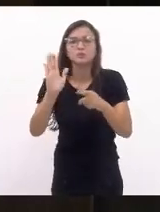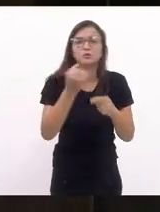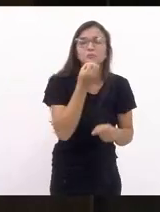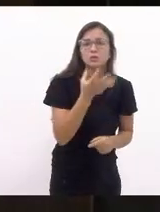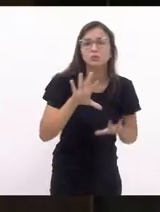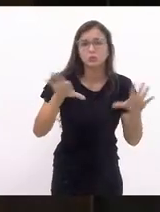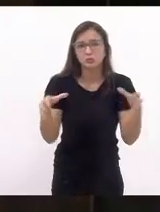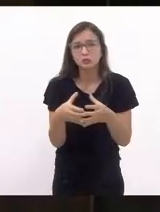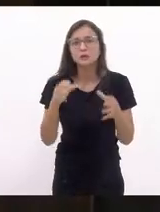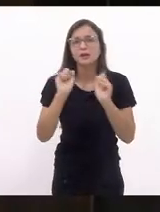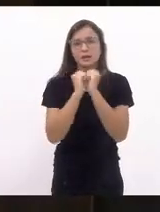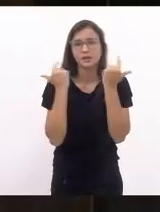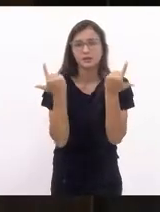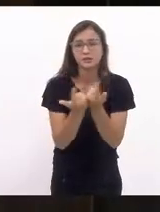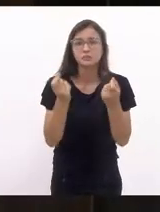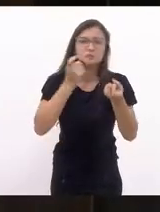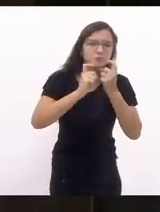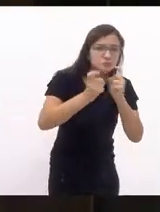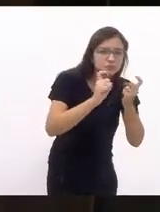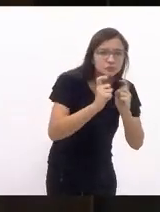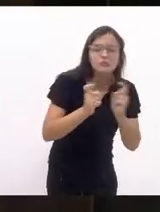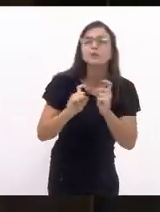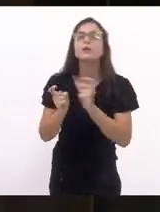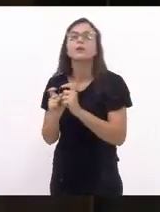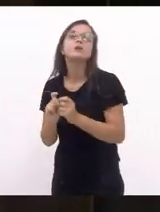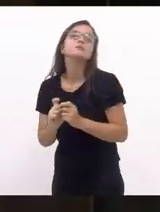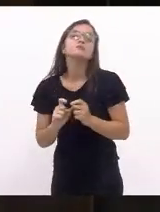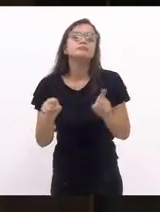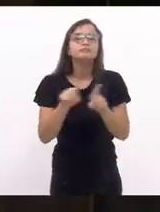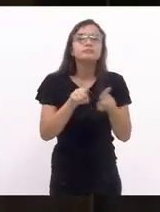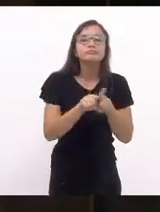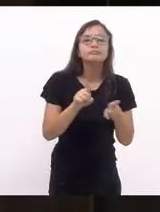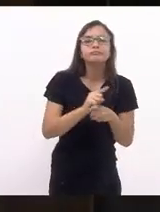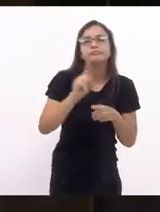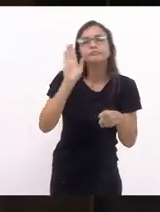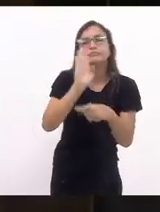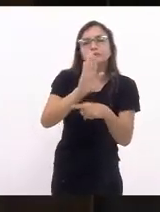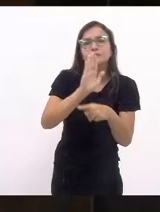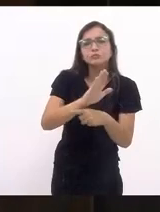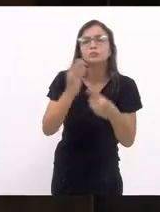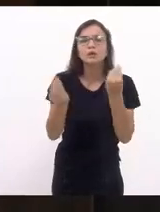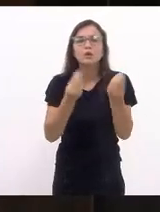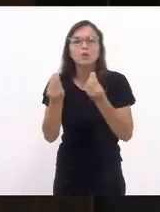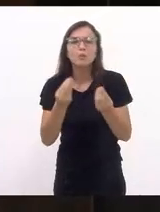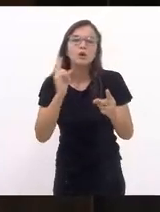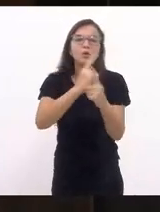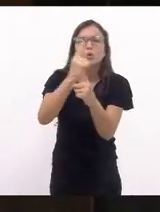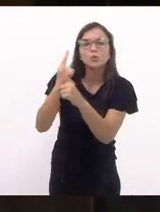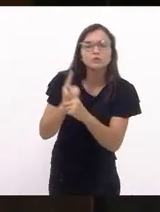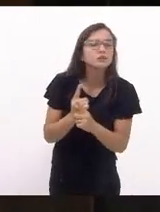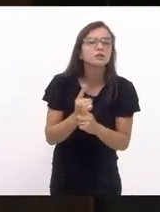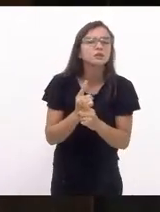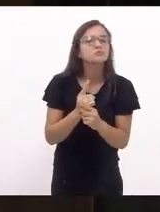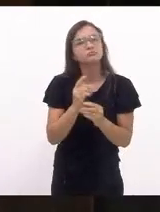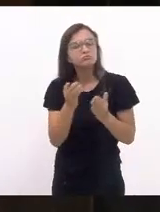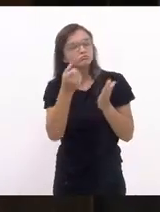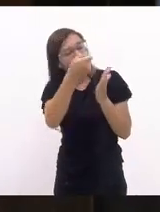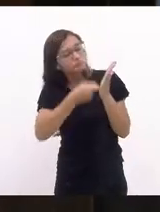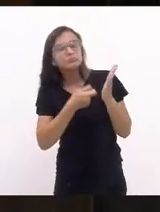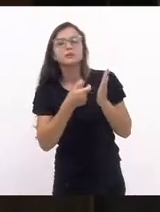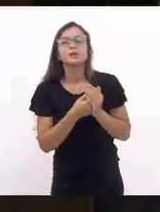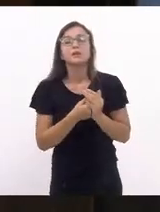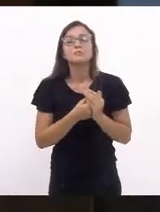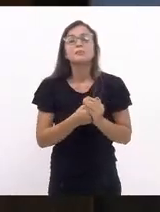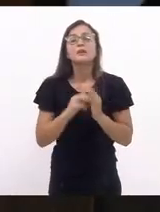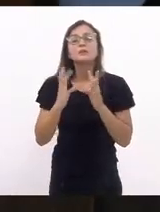nas reuniões das câmaras setoriais e ajudam também a faltar Os encontros realizados ao todo